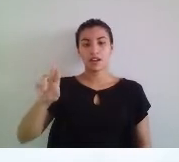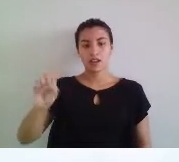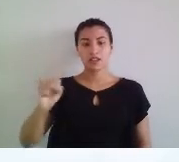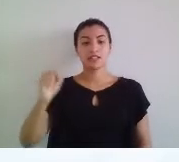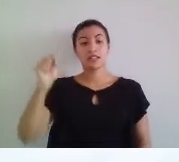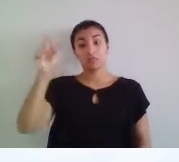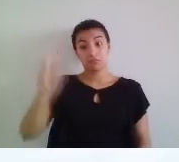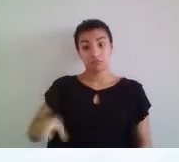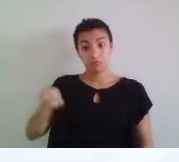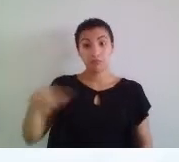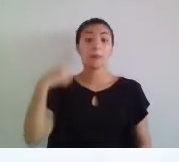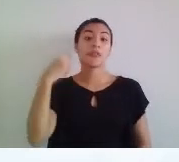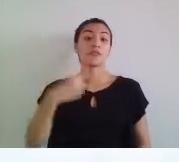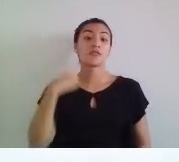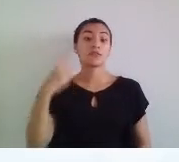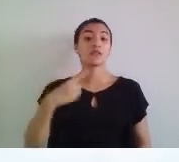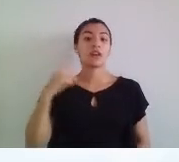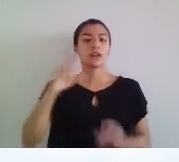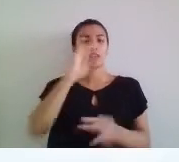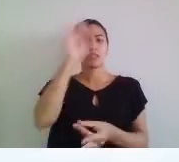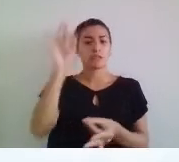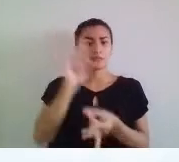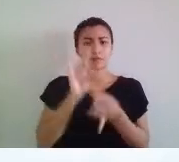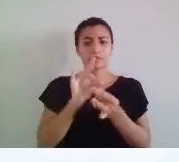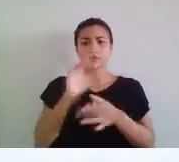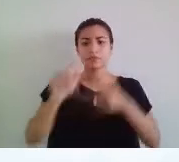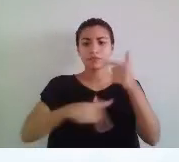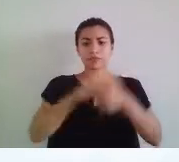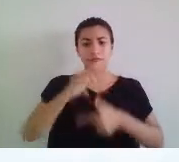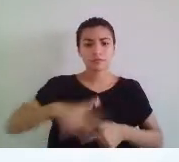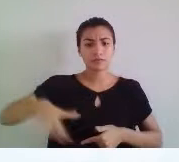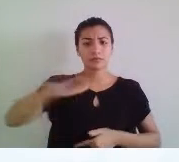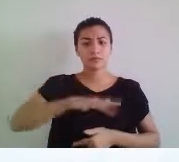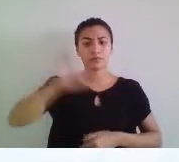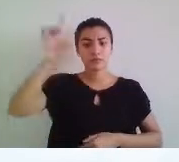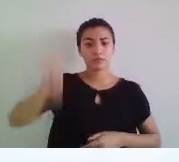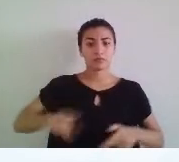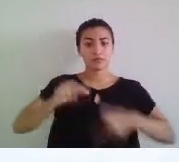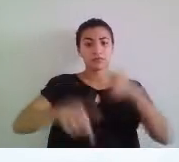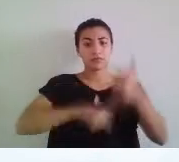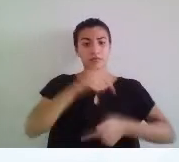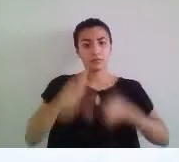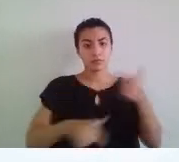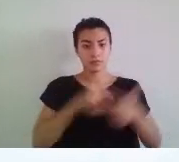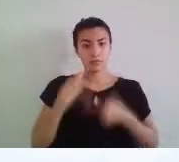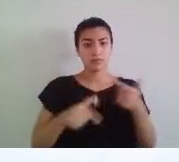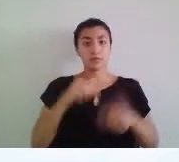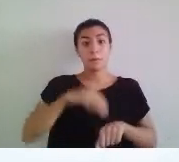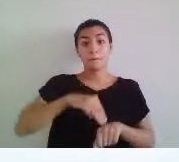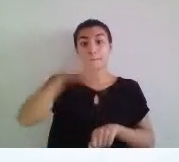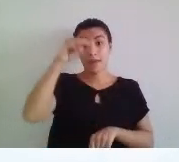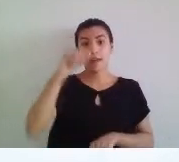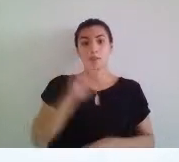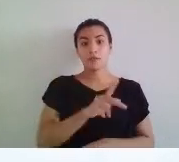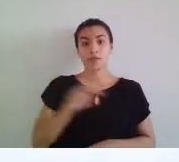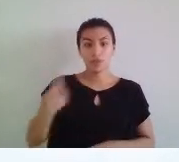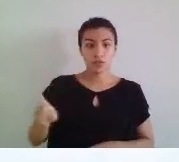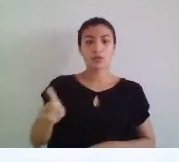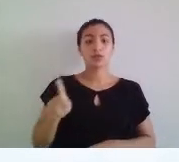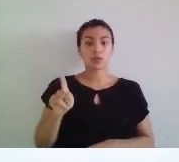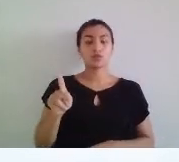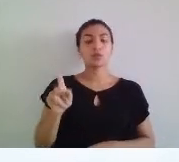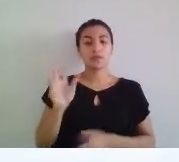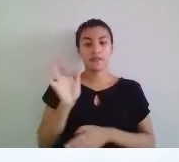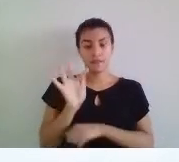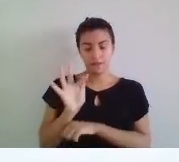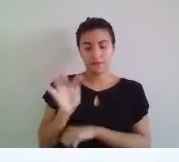advogada, especialista em direito do trabalho, mestre, ela é professora na universidade